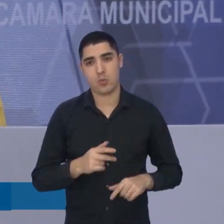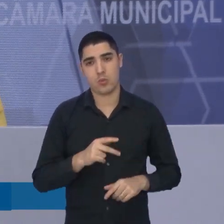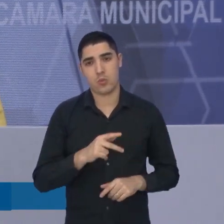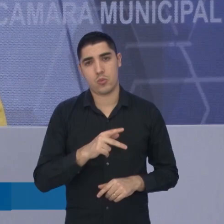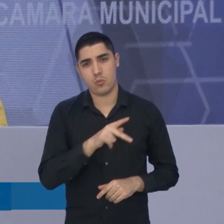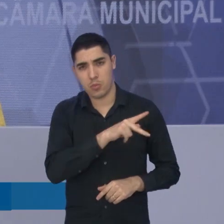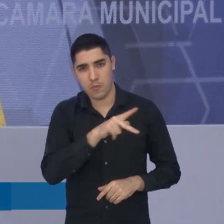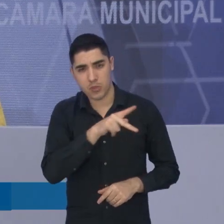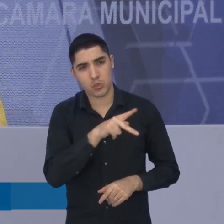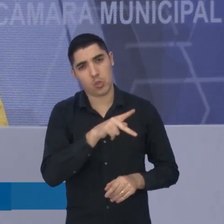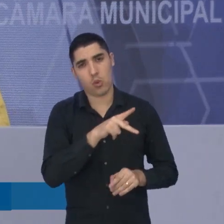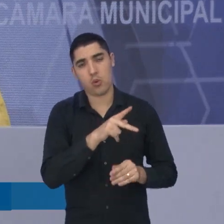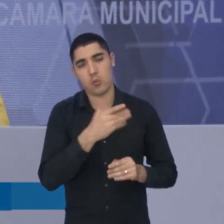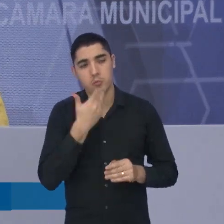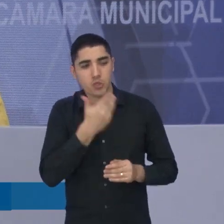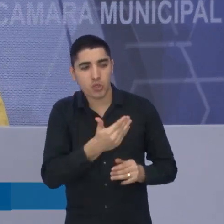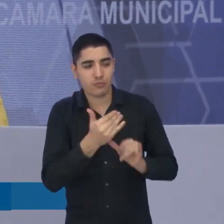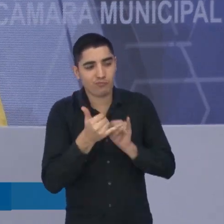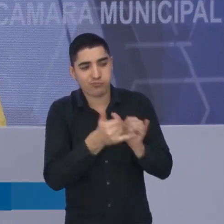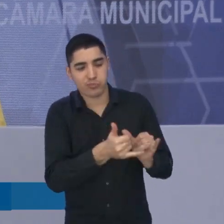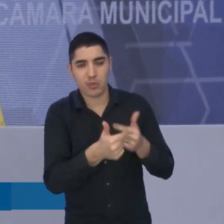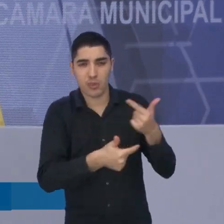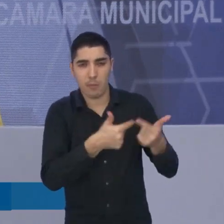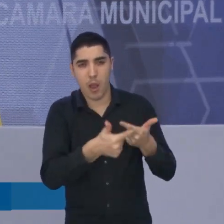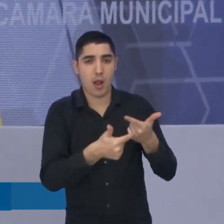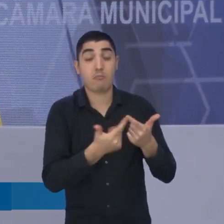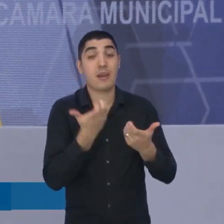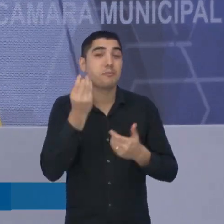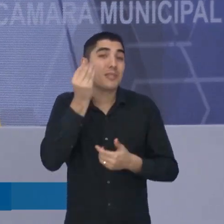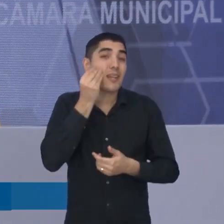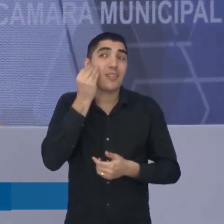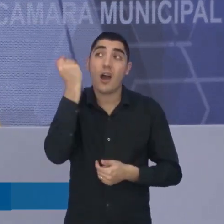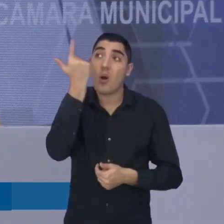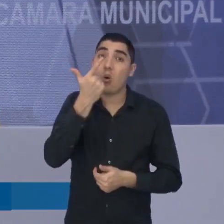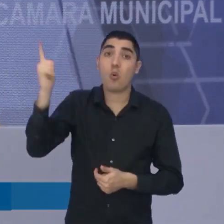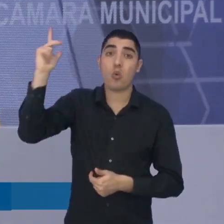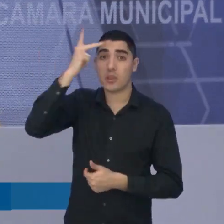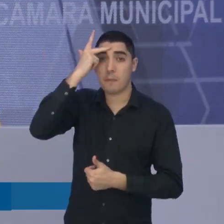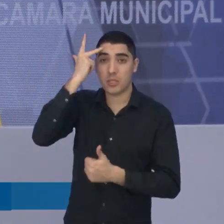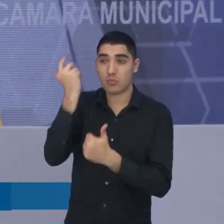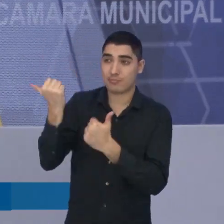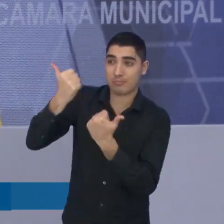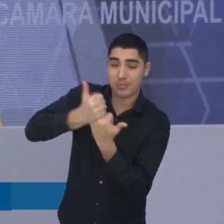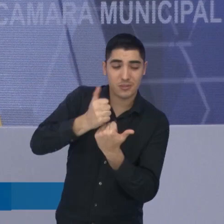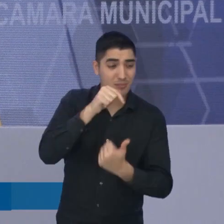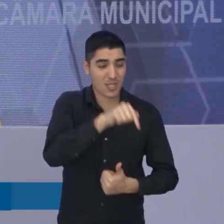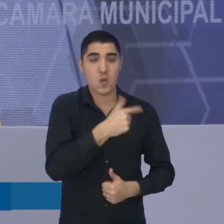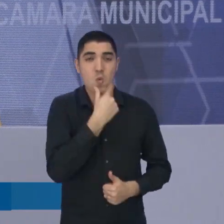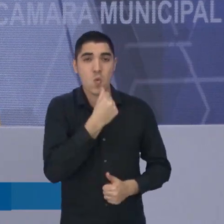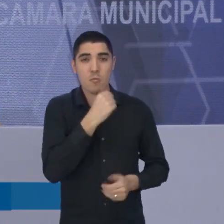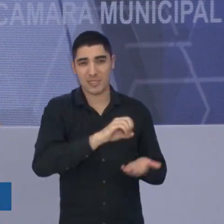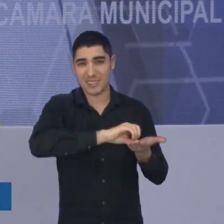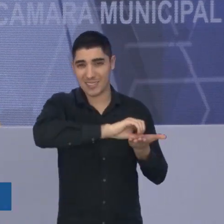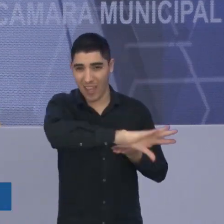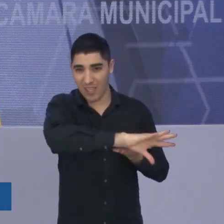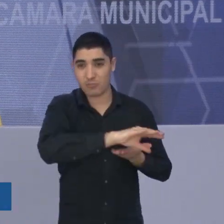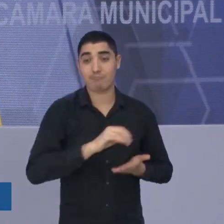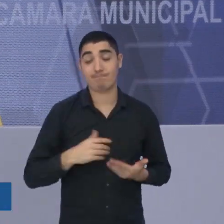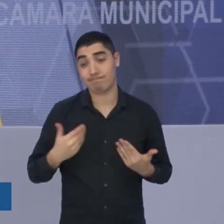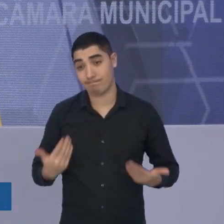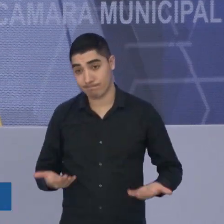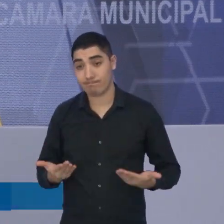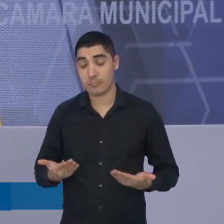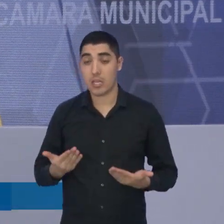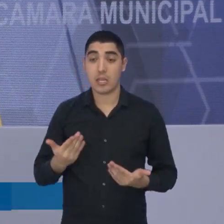mudou de emprego e precisava alguém que se dedicasse às disciplinas de estadística